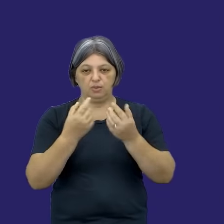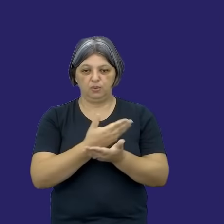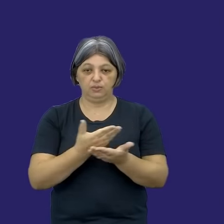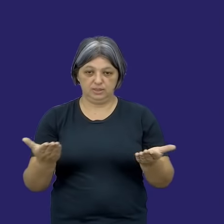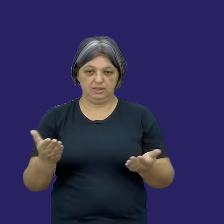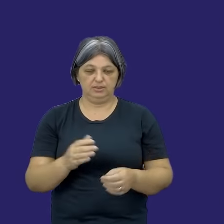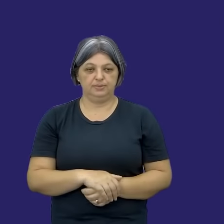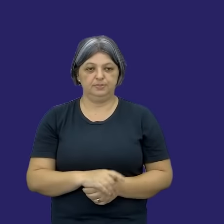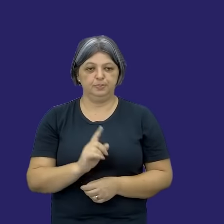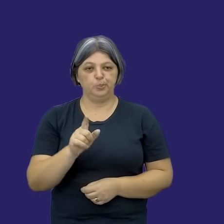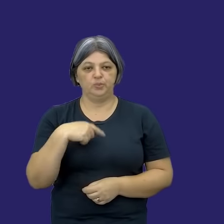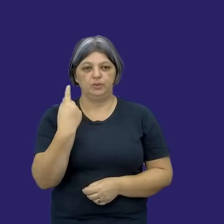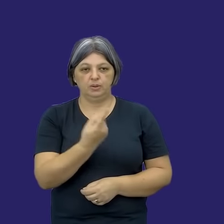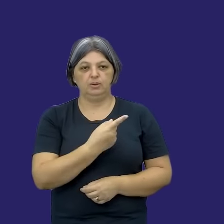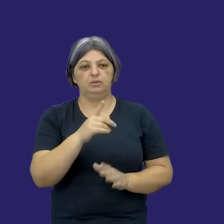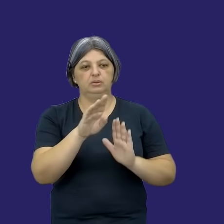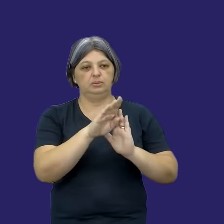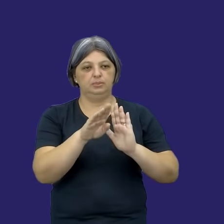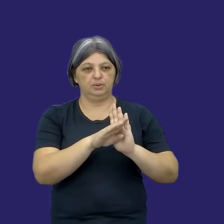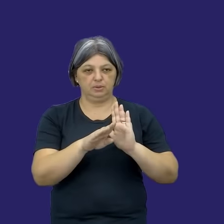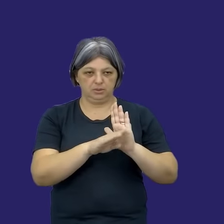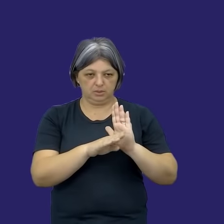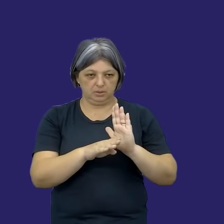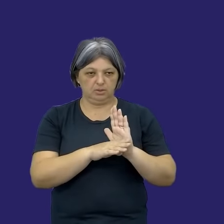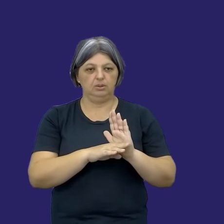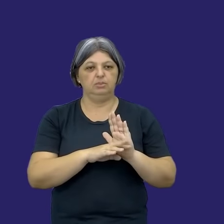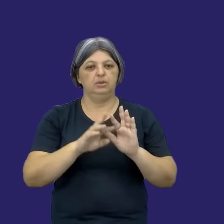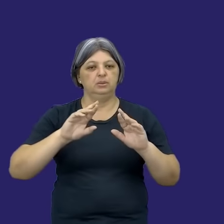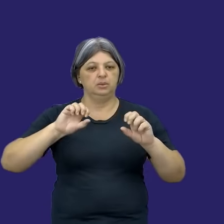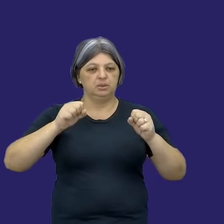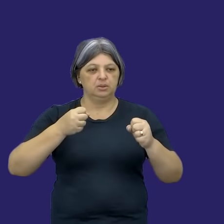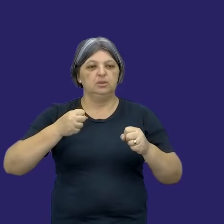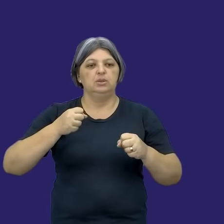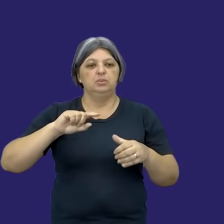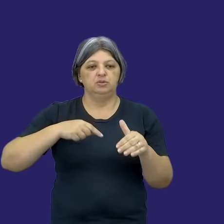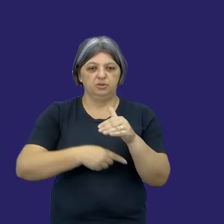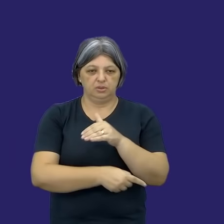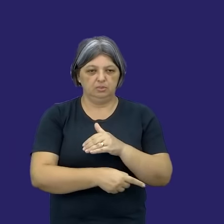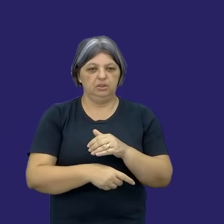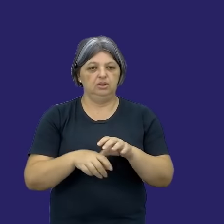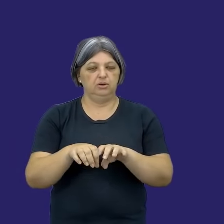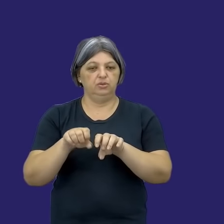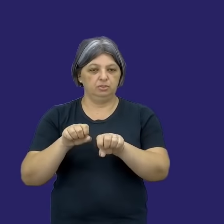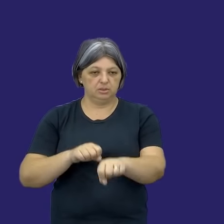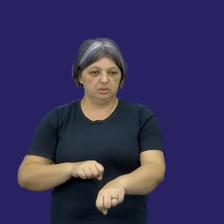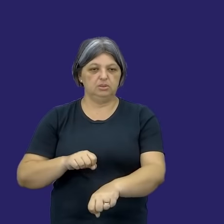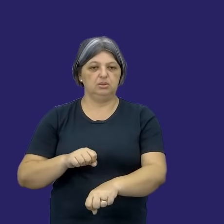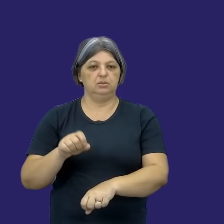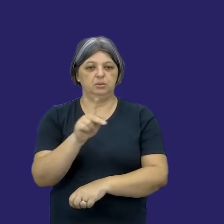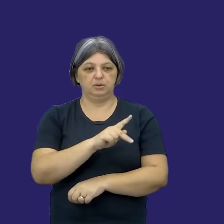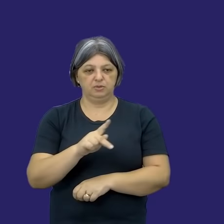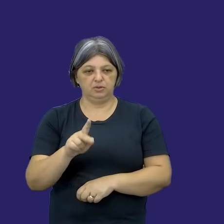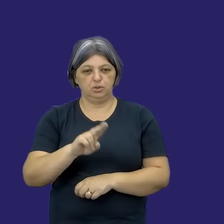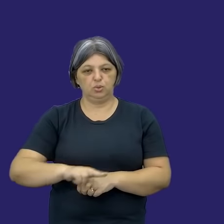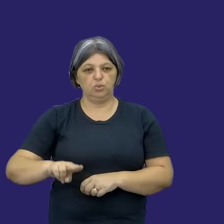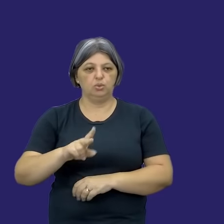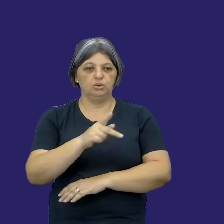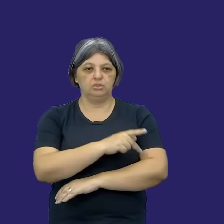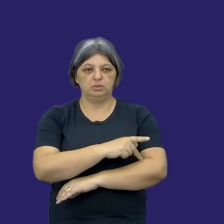Então, estamos aqui no programa de recuperação e aprofundamento, formação para professores. O tema de hoje é uso pedagógico